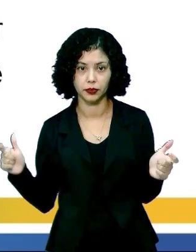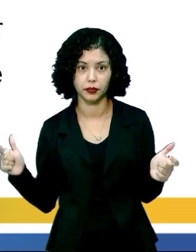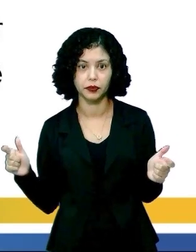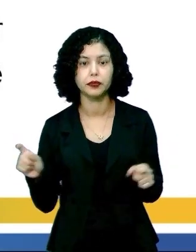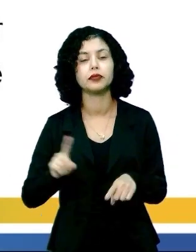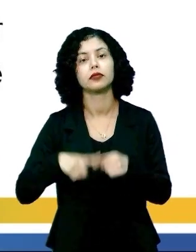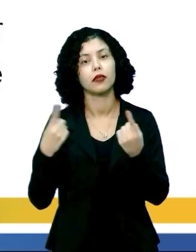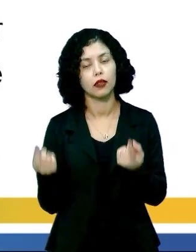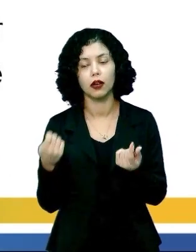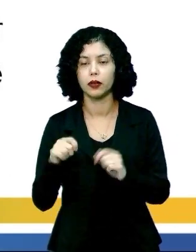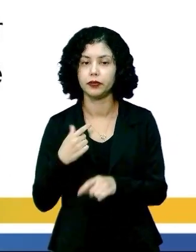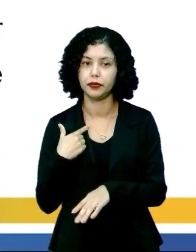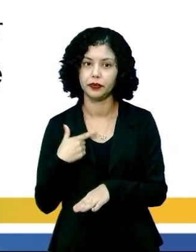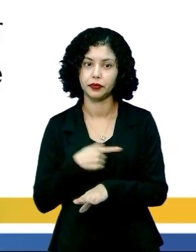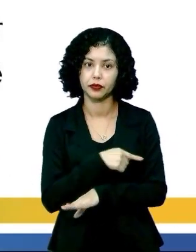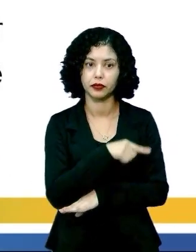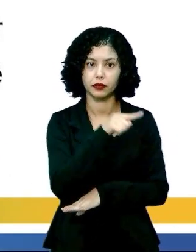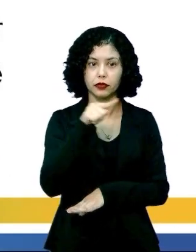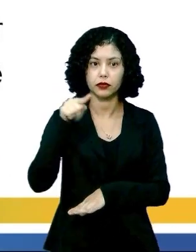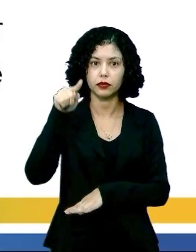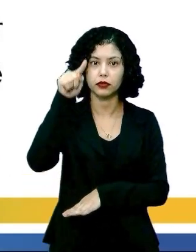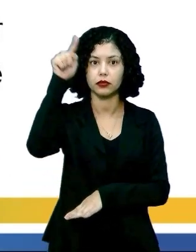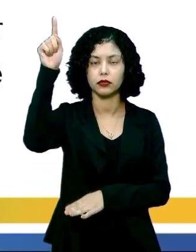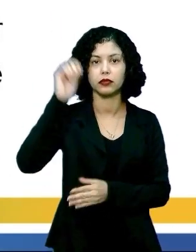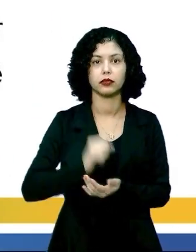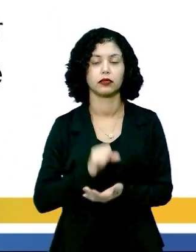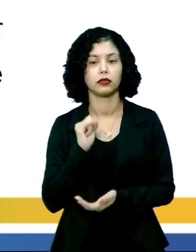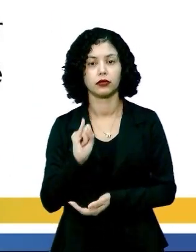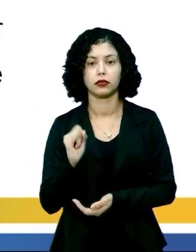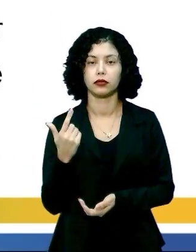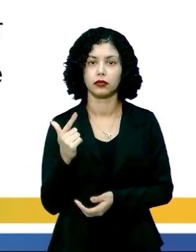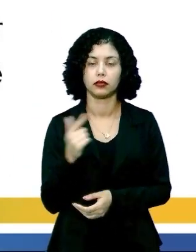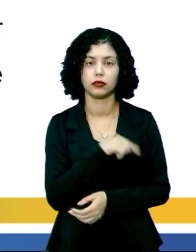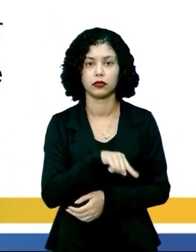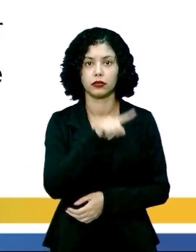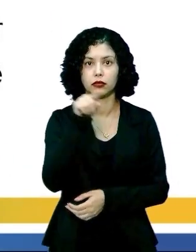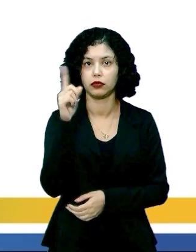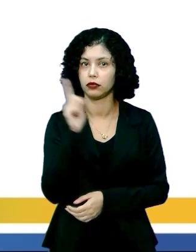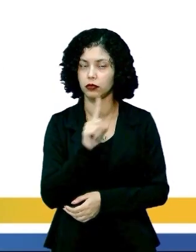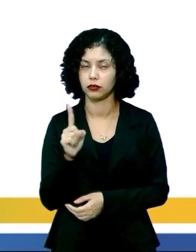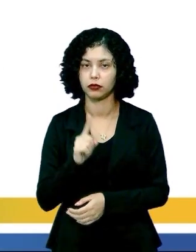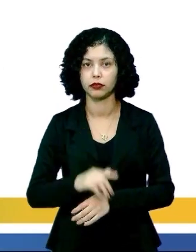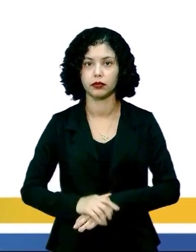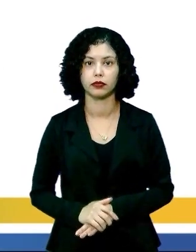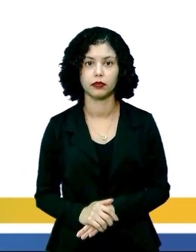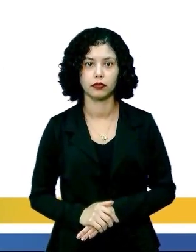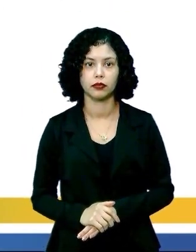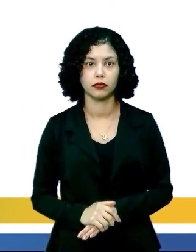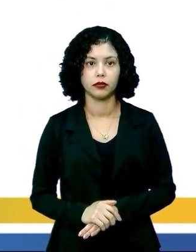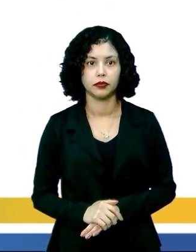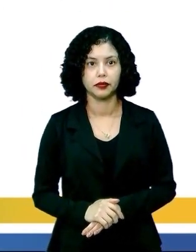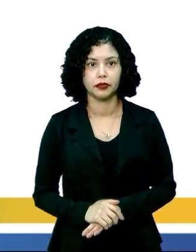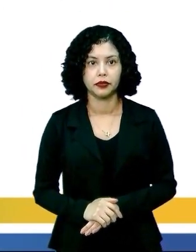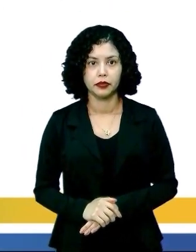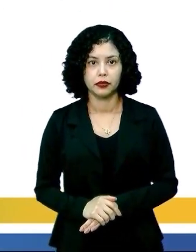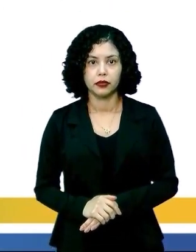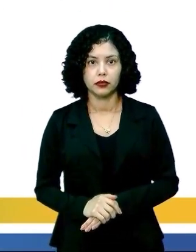Mas ela tem que passar para ser sobrejetora. Se ela não passar, aí ela não é.